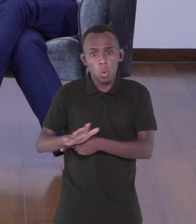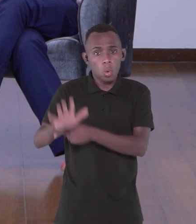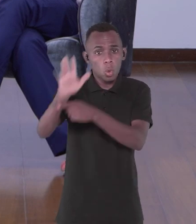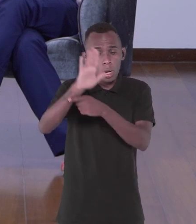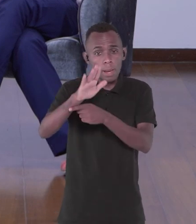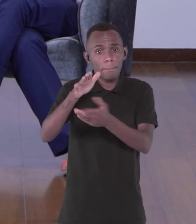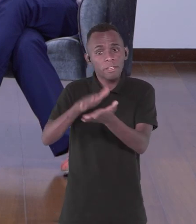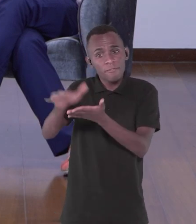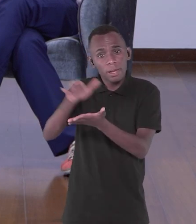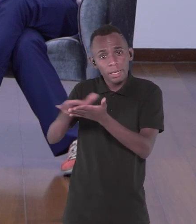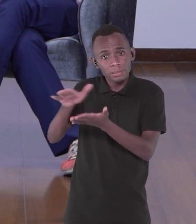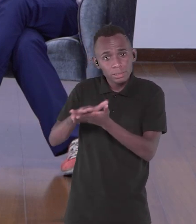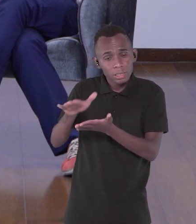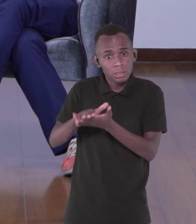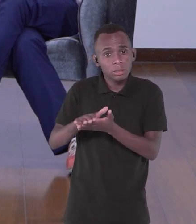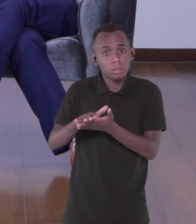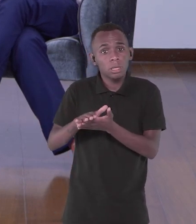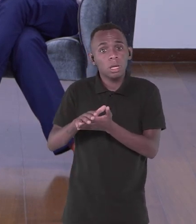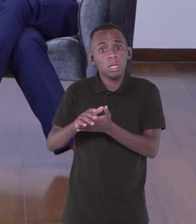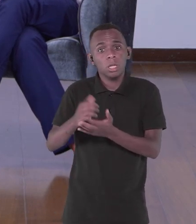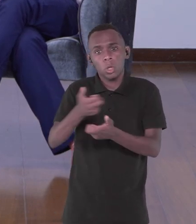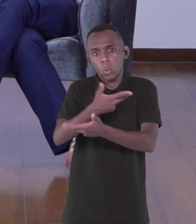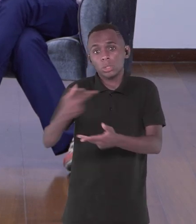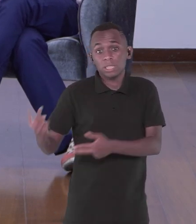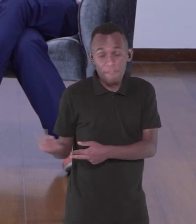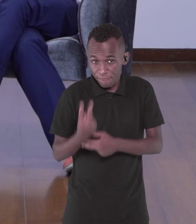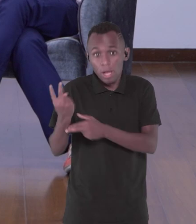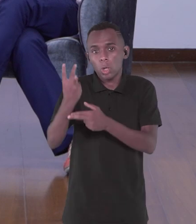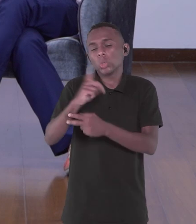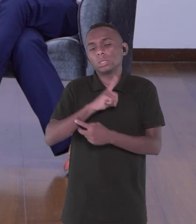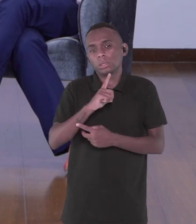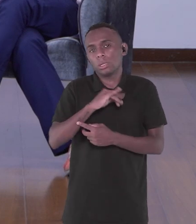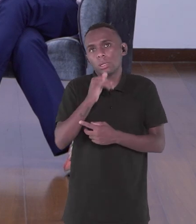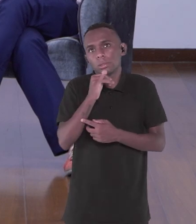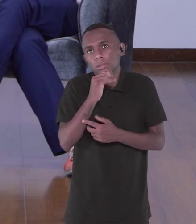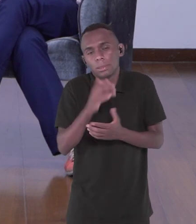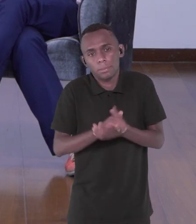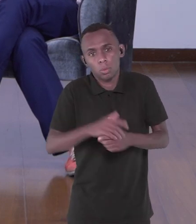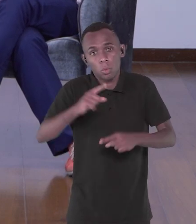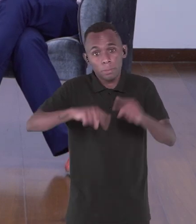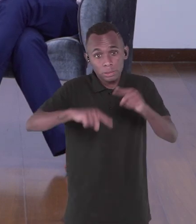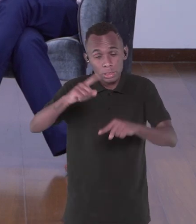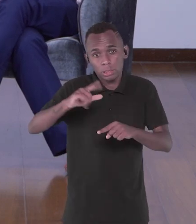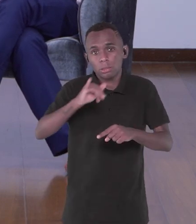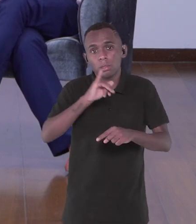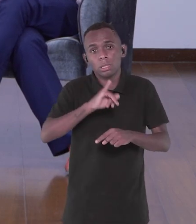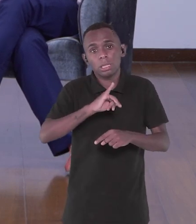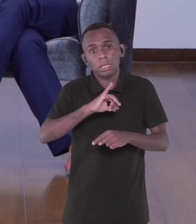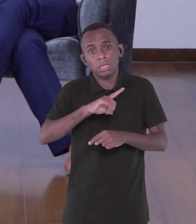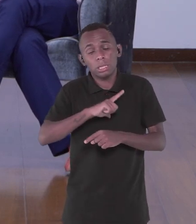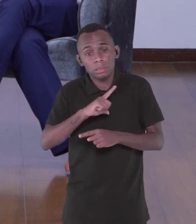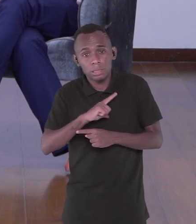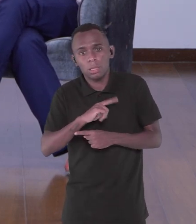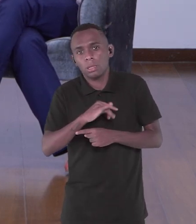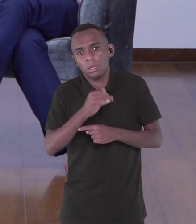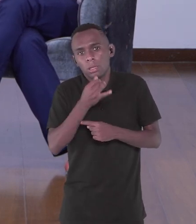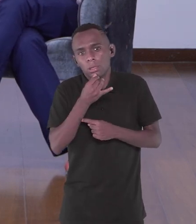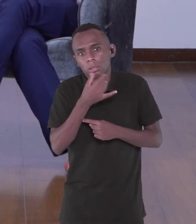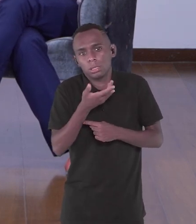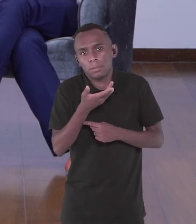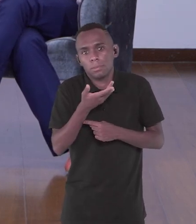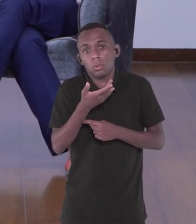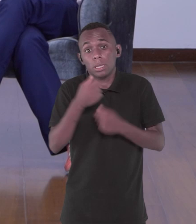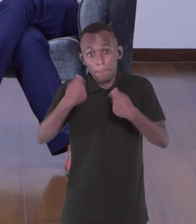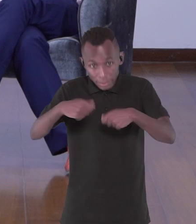vá gastar em valores, ou seja, um produto que represente não só a necessidade do